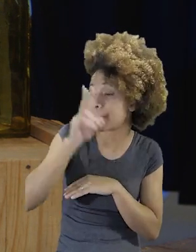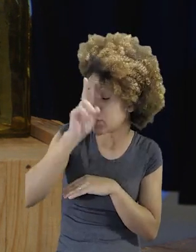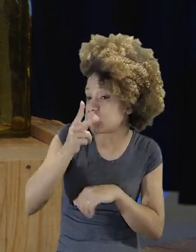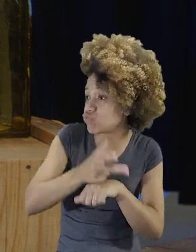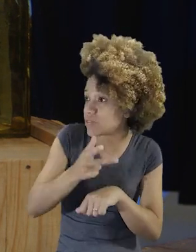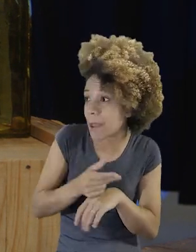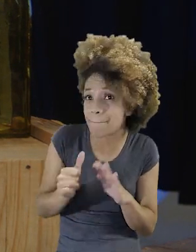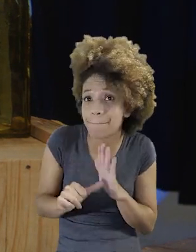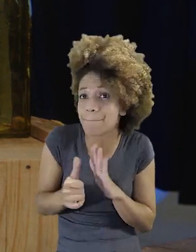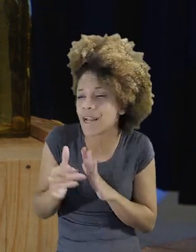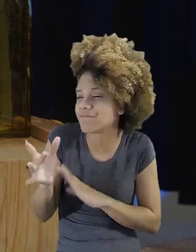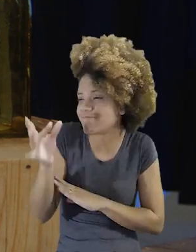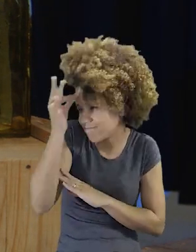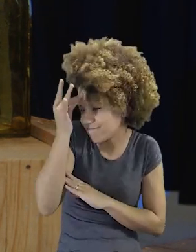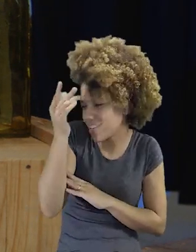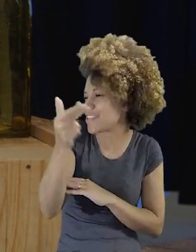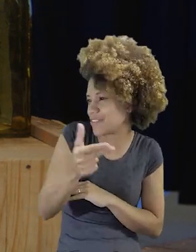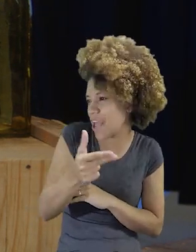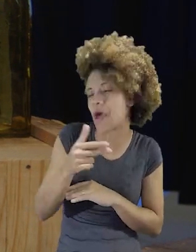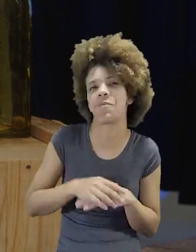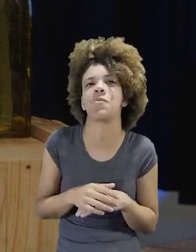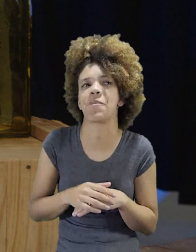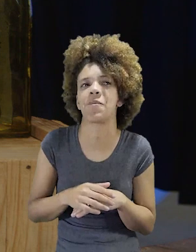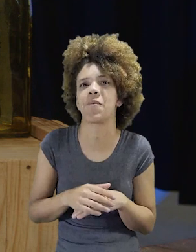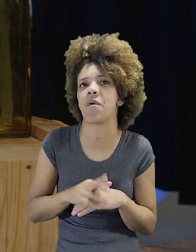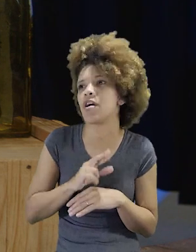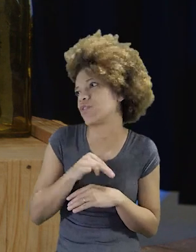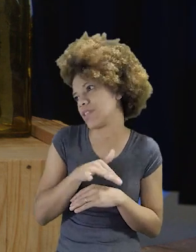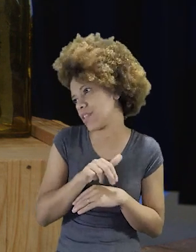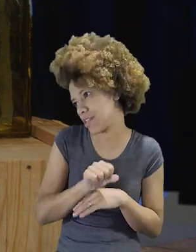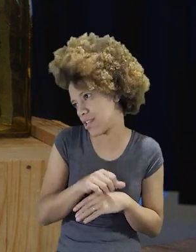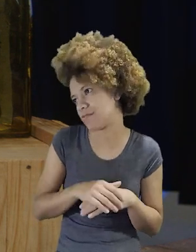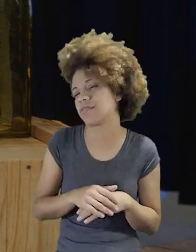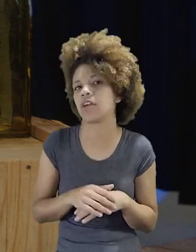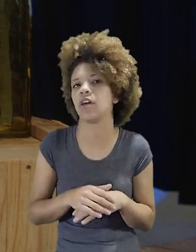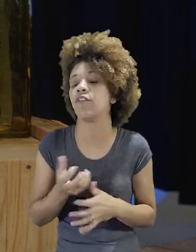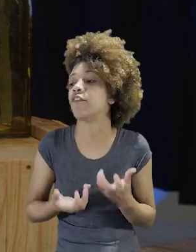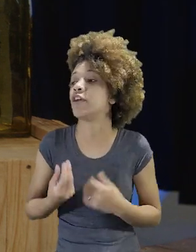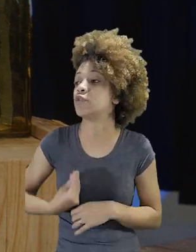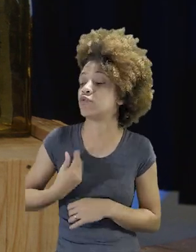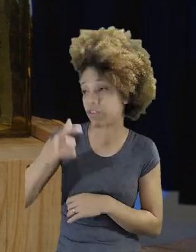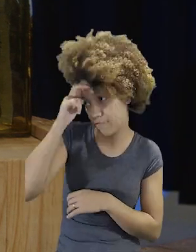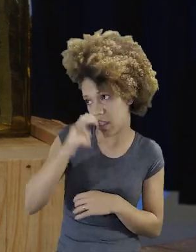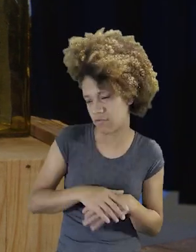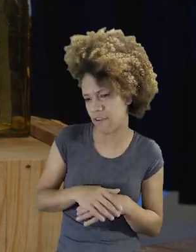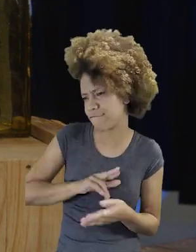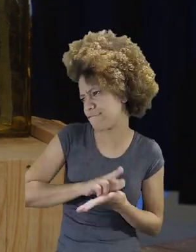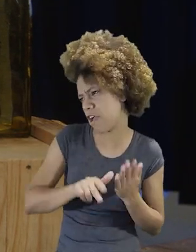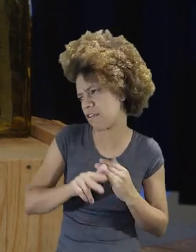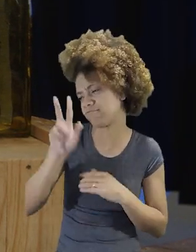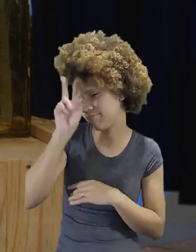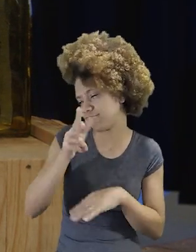rap de historinha é uma das primeiras coisas que me grudou no Rap né cara ouvindo muito Racionais Tem várias